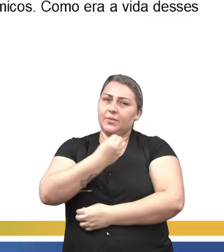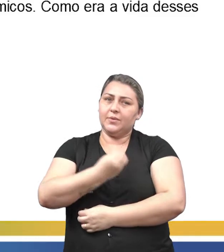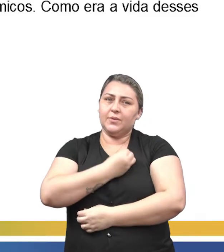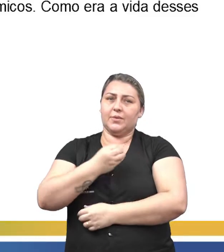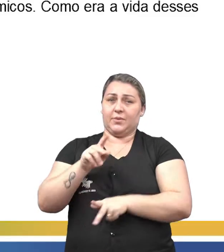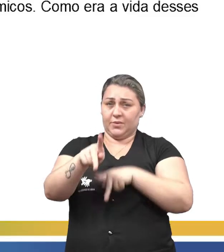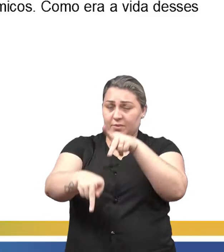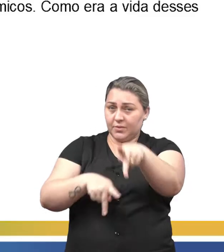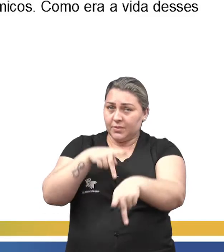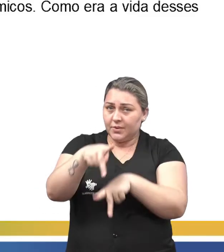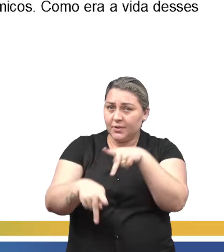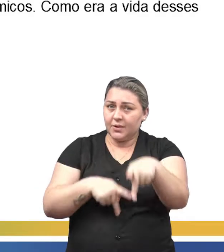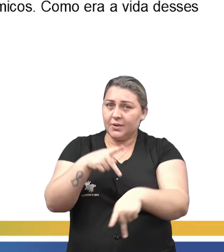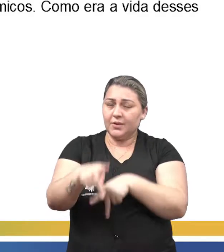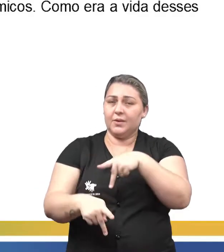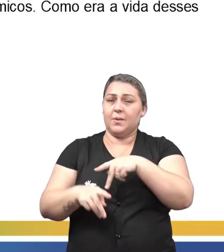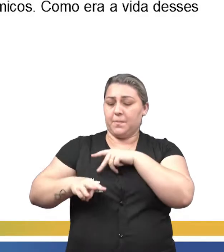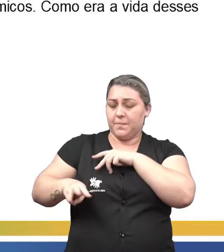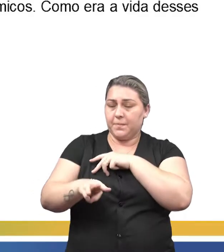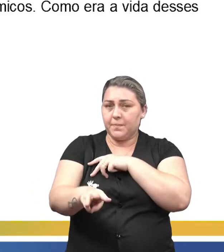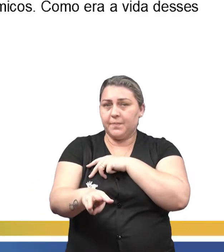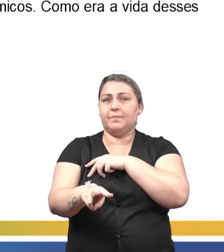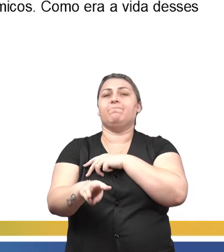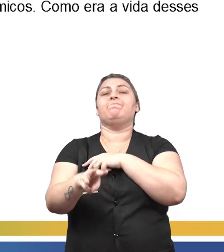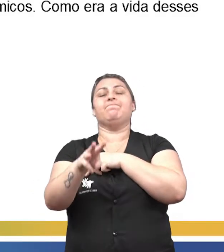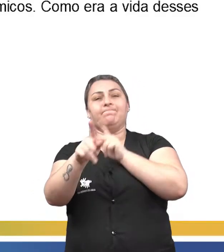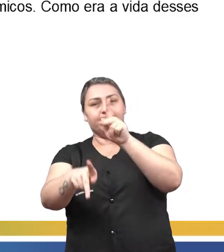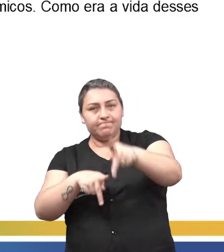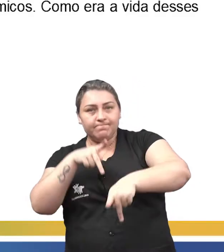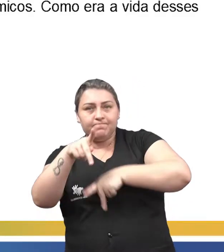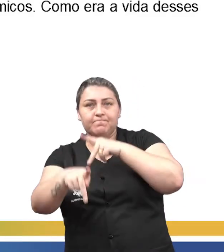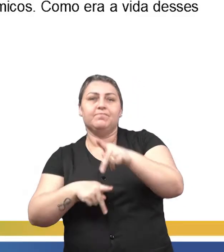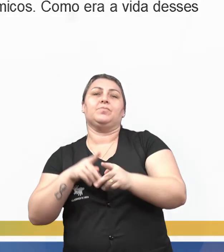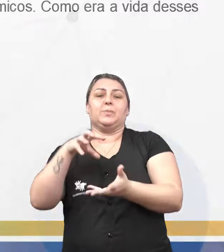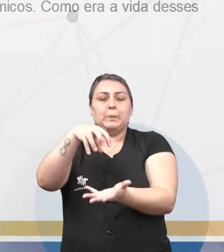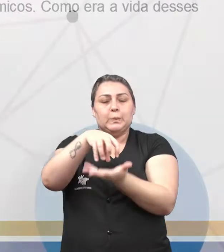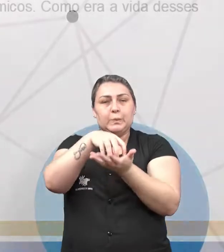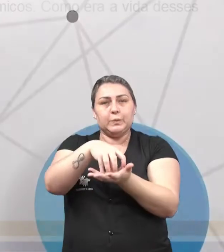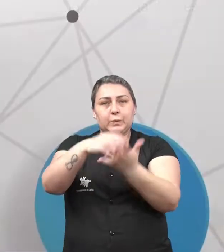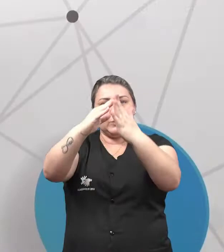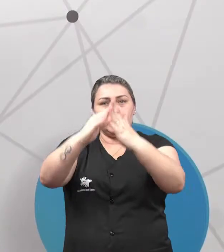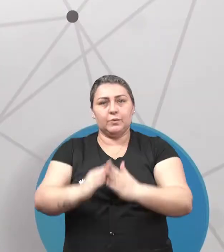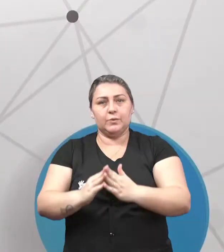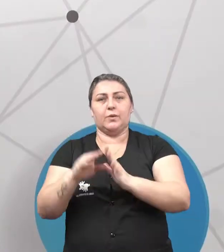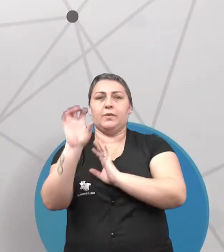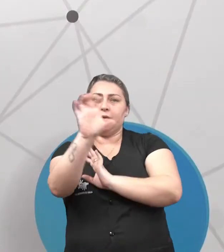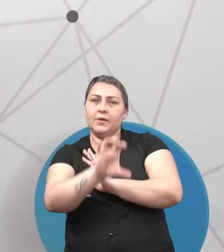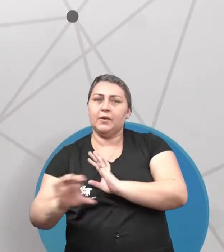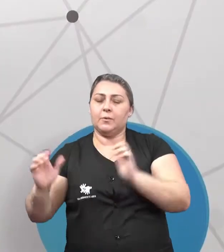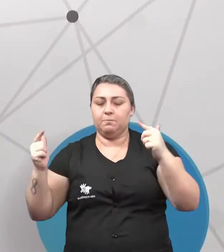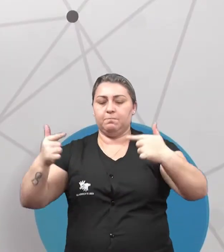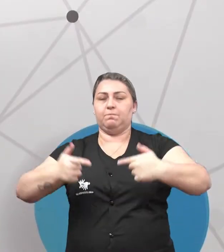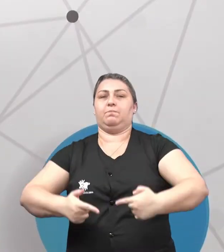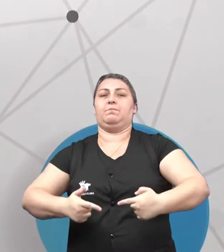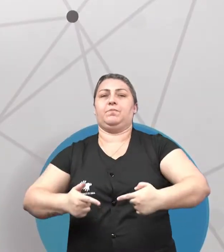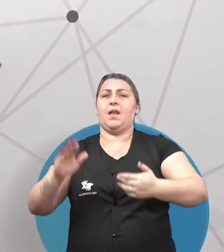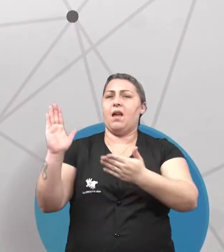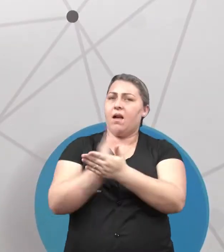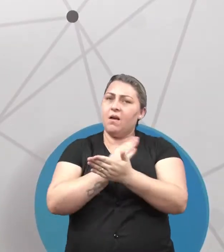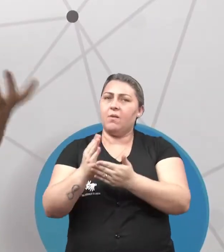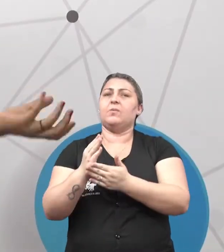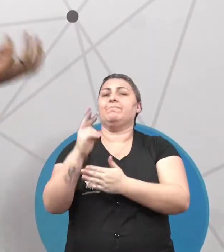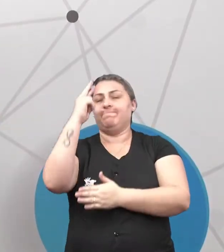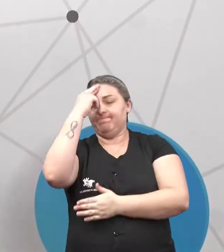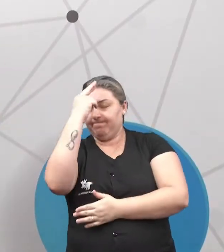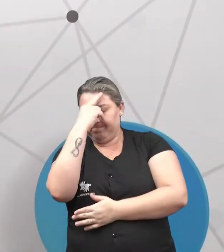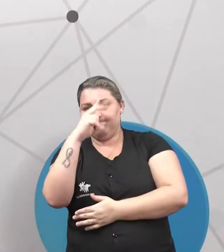cabe ressaltar que na Mesopotâmia muitos povos se fixaram, porque era uma região muito disputada. Então, em algum momento histórico, a